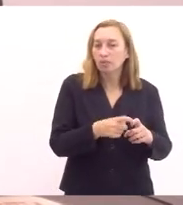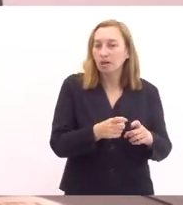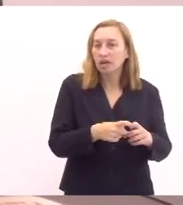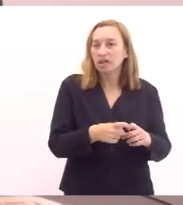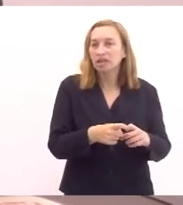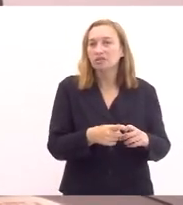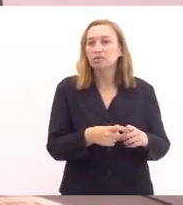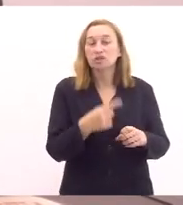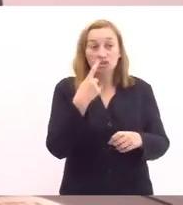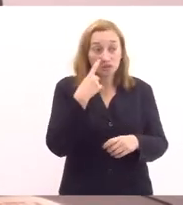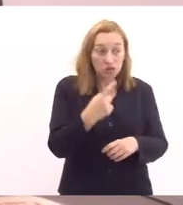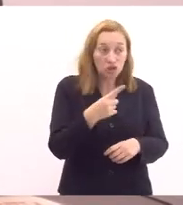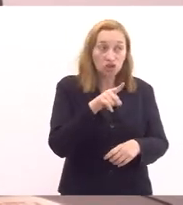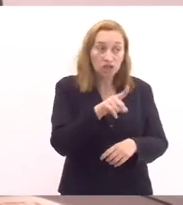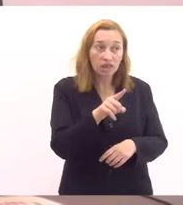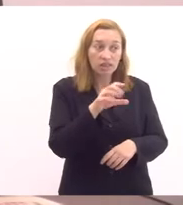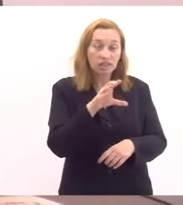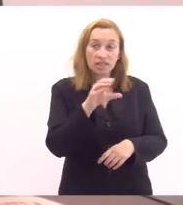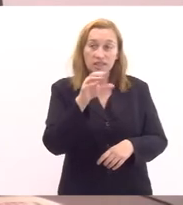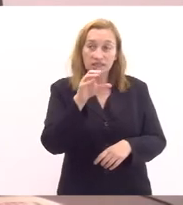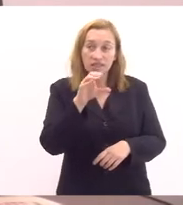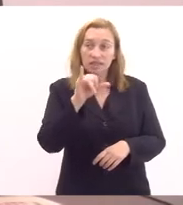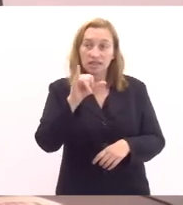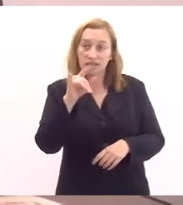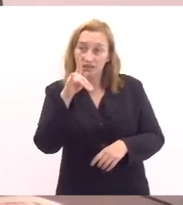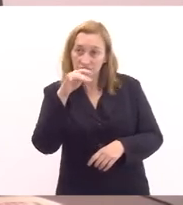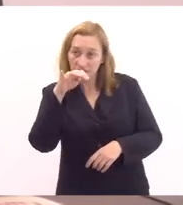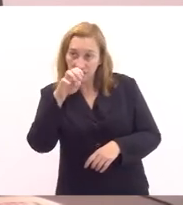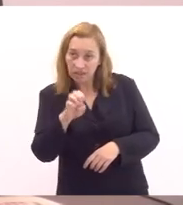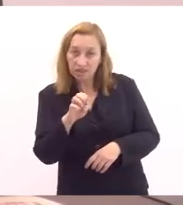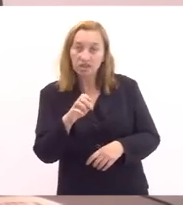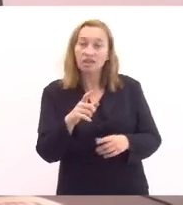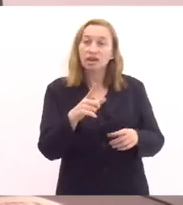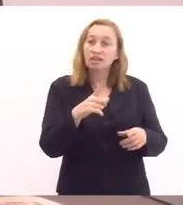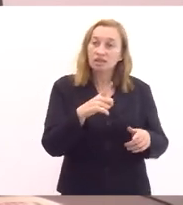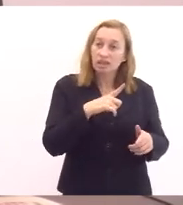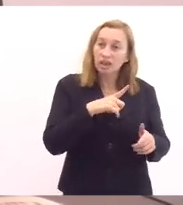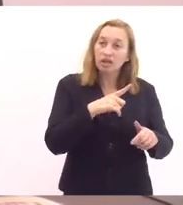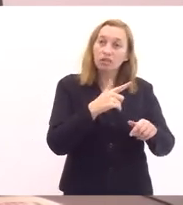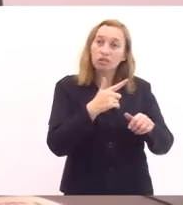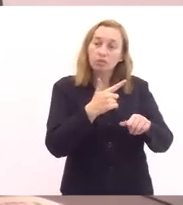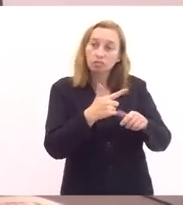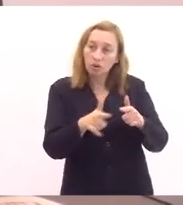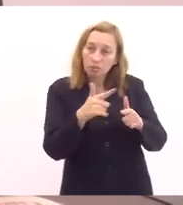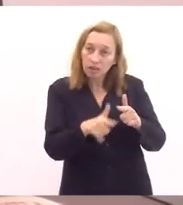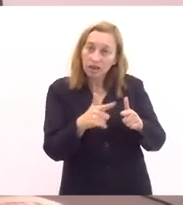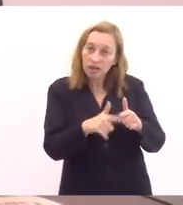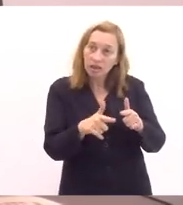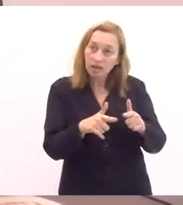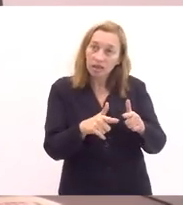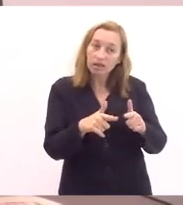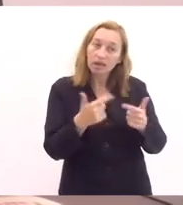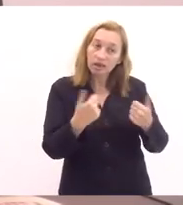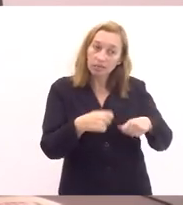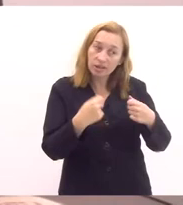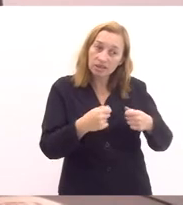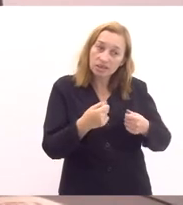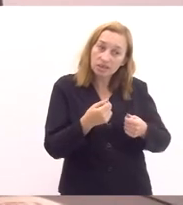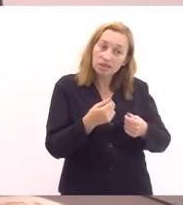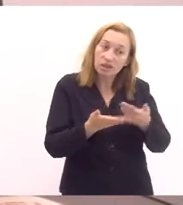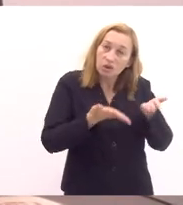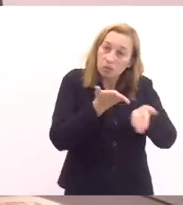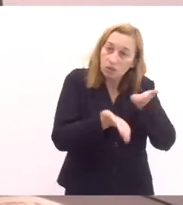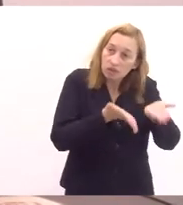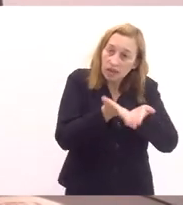fosse detectado que ela tem sífilis fosse detectado que ela tem uma condição que que merece que ela seja referenciada para